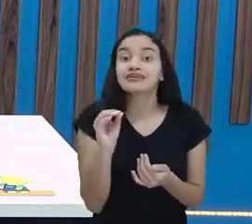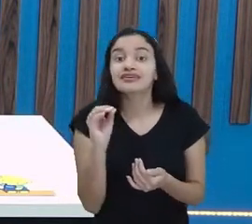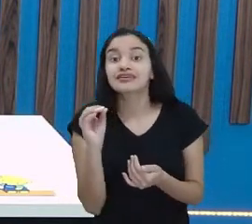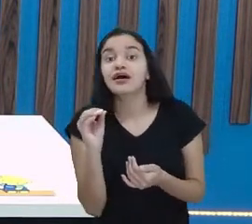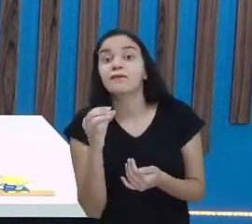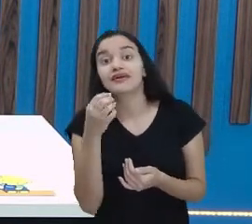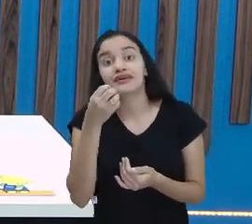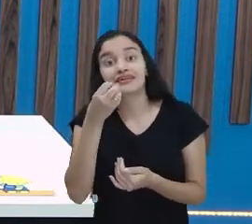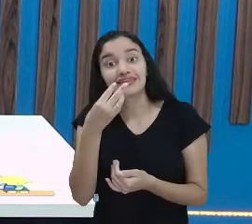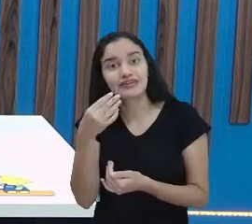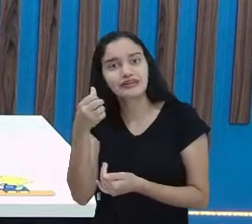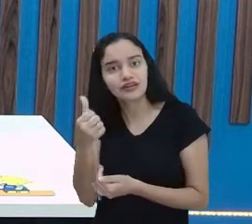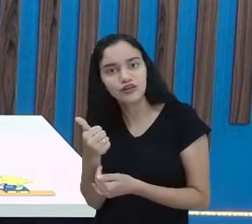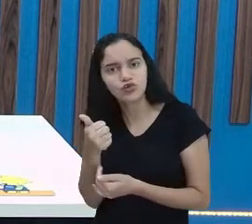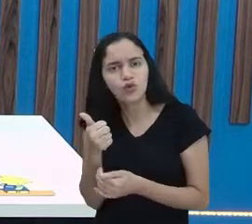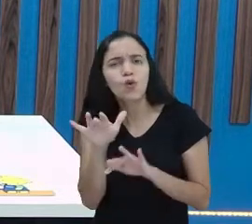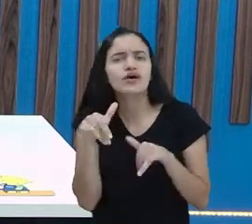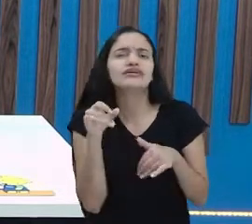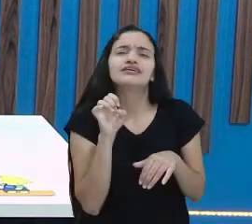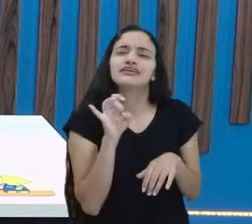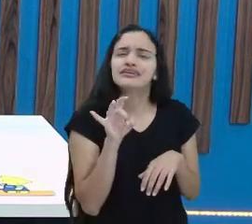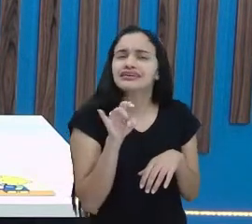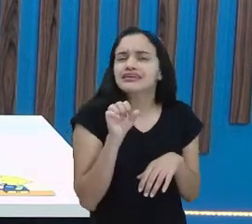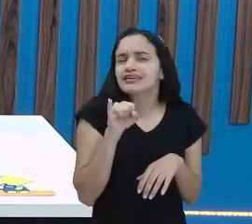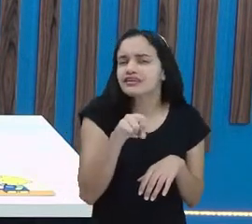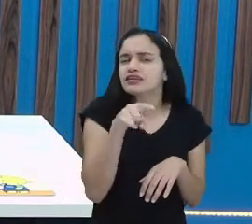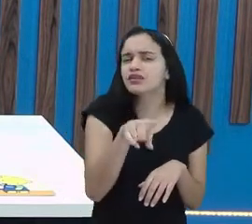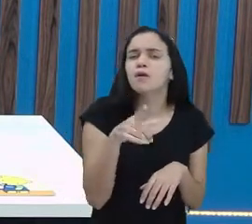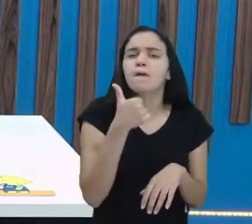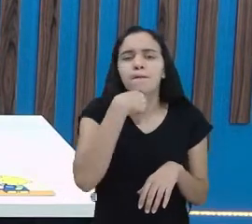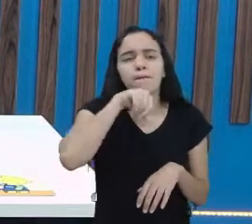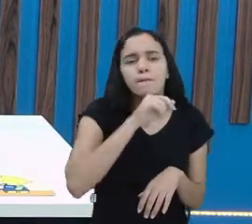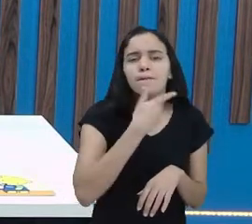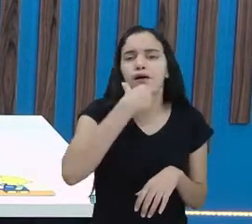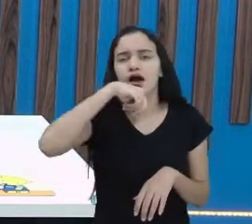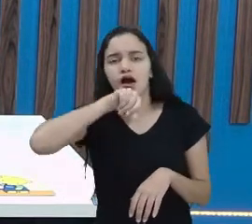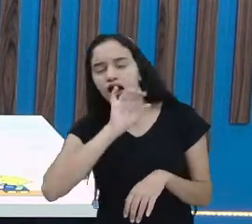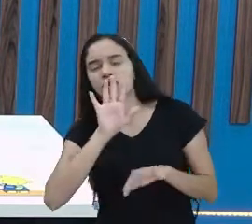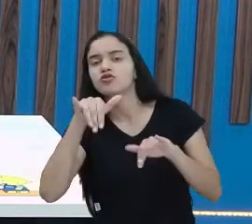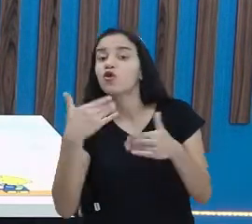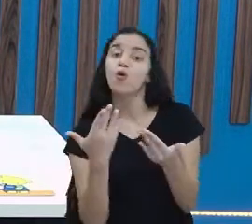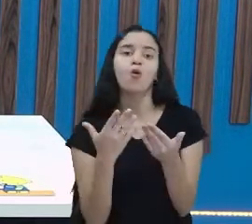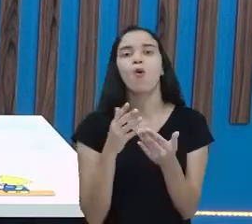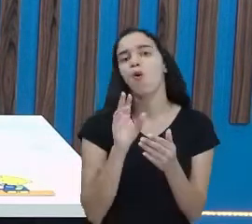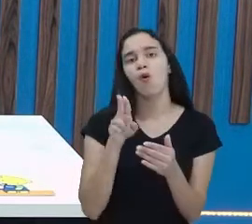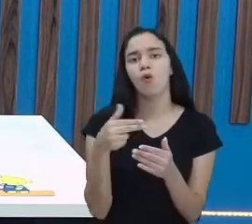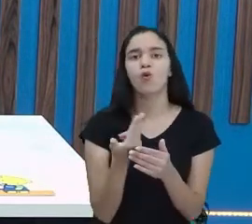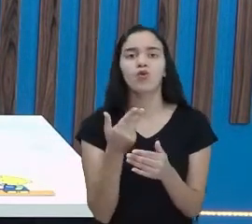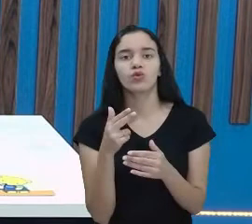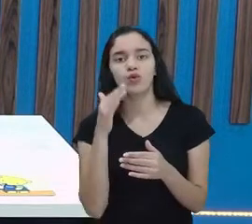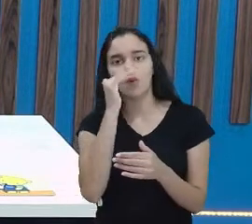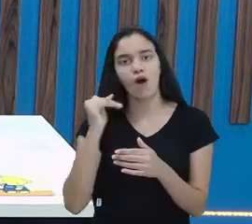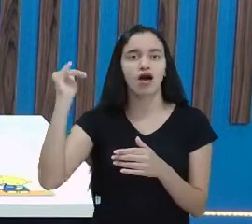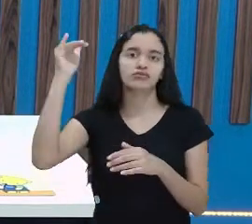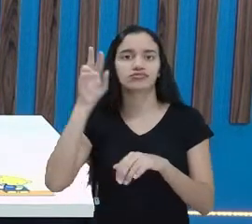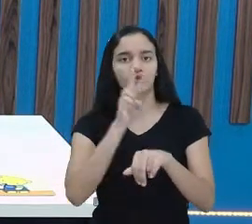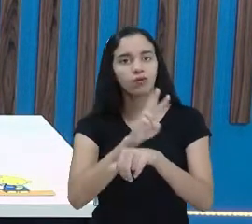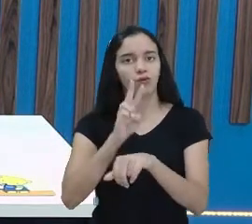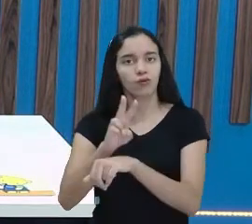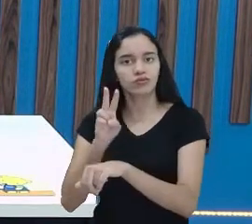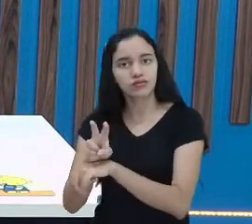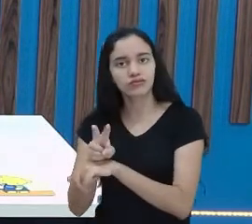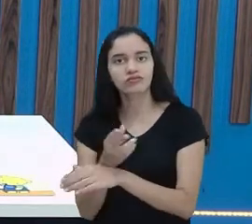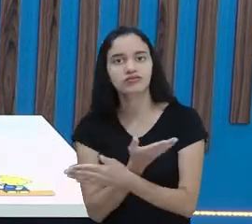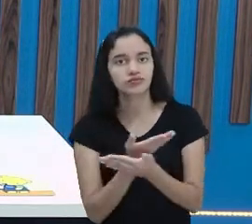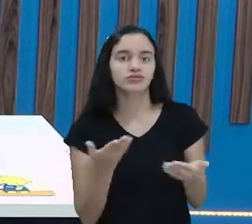31. Vai lá, se teu pai tiver um relógio digital, teu pai, tua mãe, ou o adulto que está cuidando de você, se tiver um relógio digital, fica lá